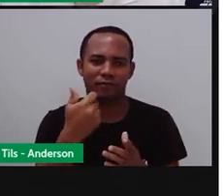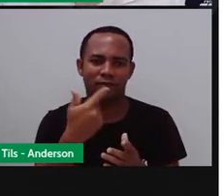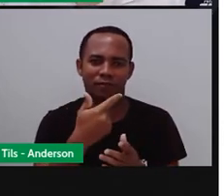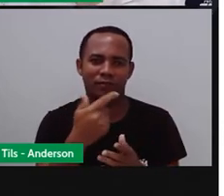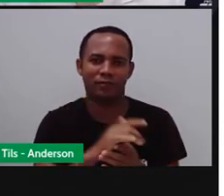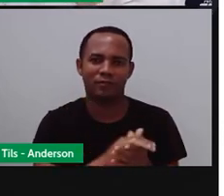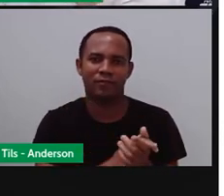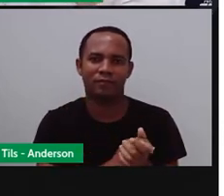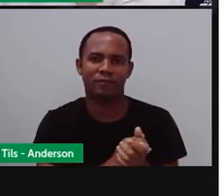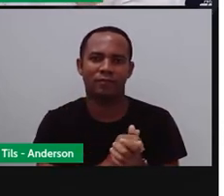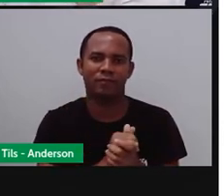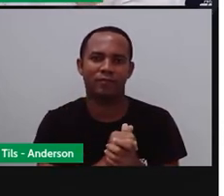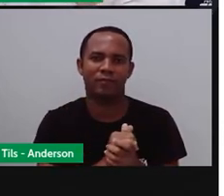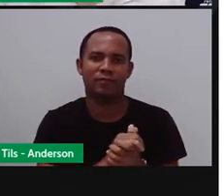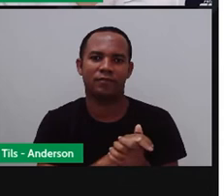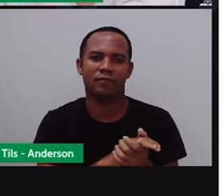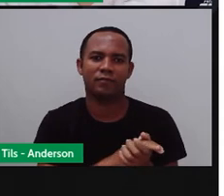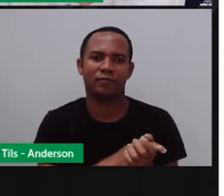12. Ó.